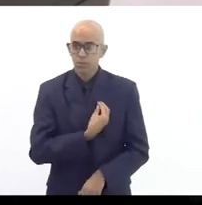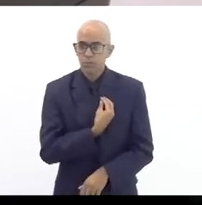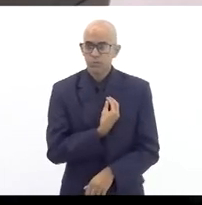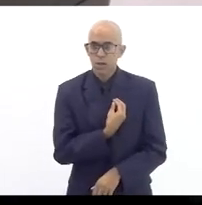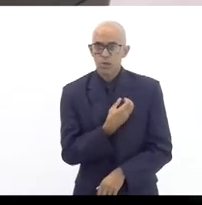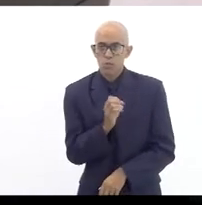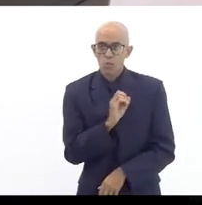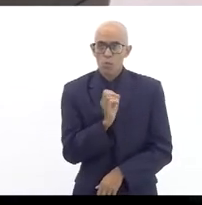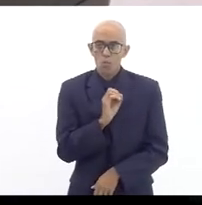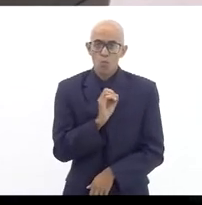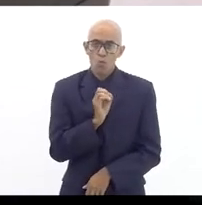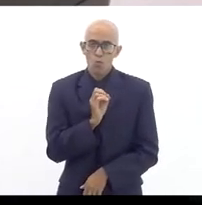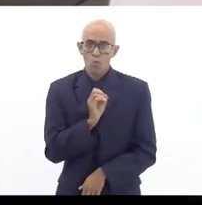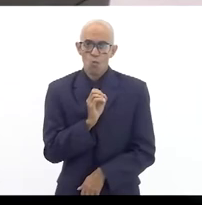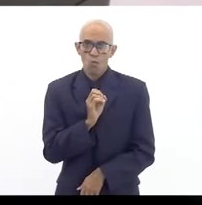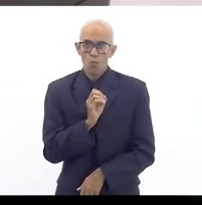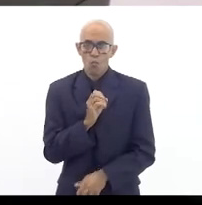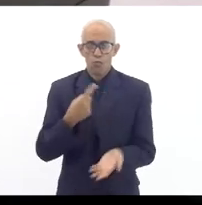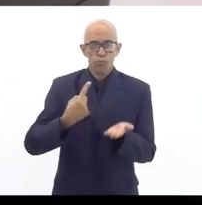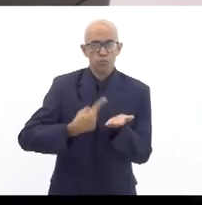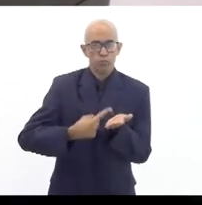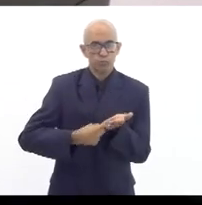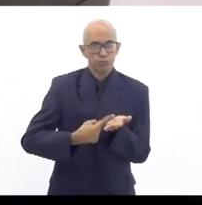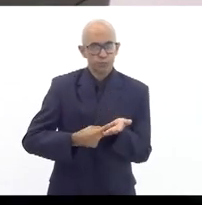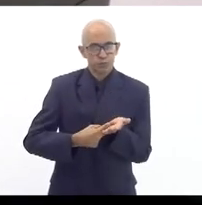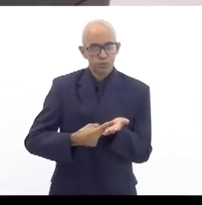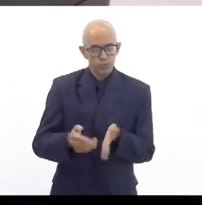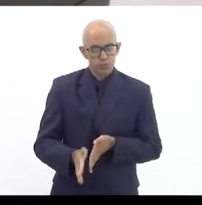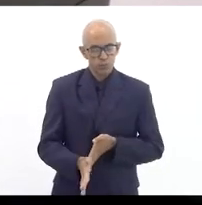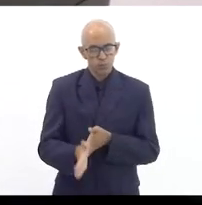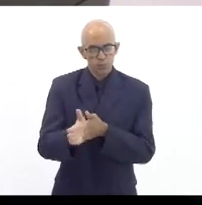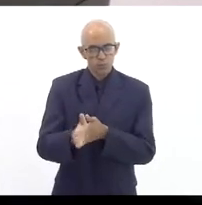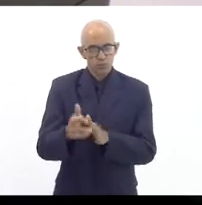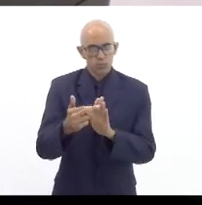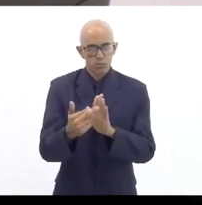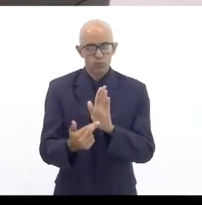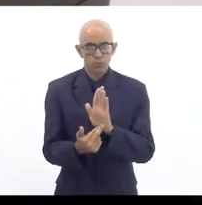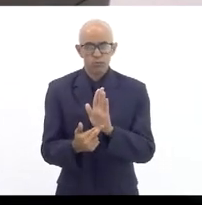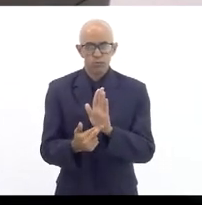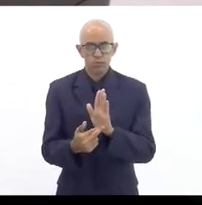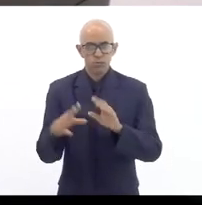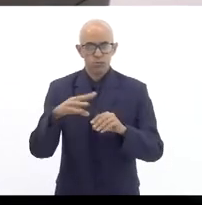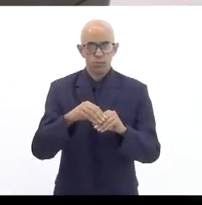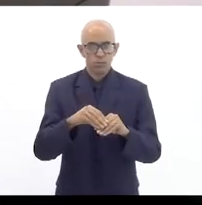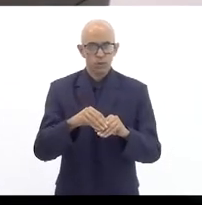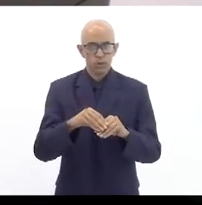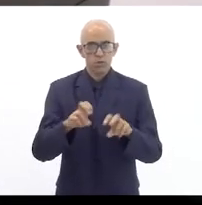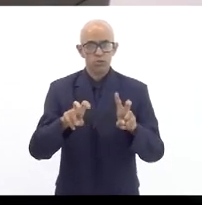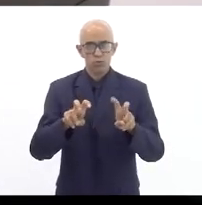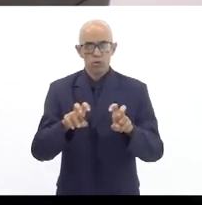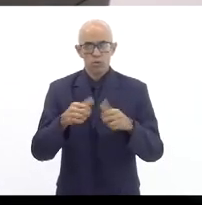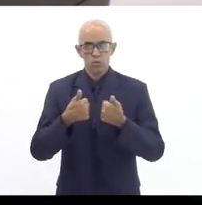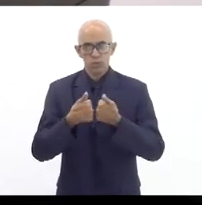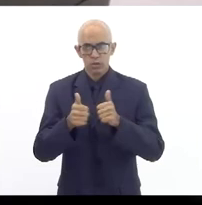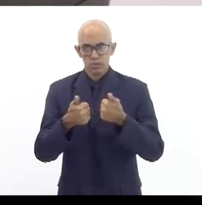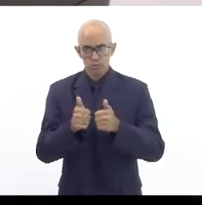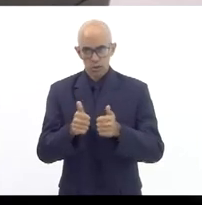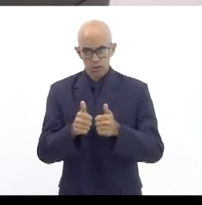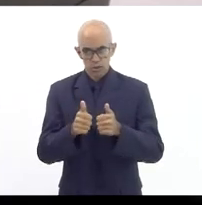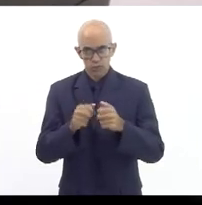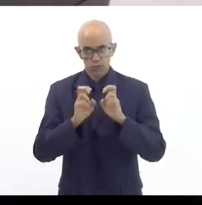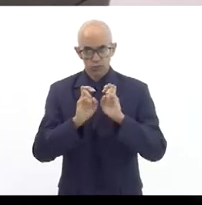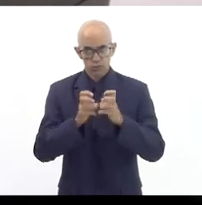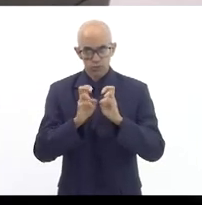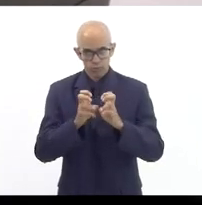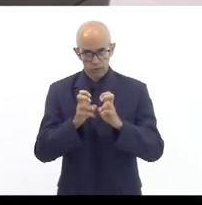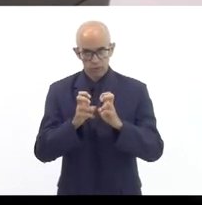nenhum termo de conduta, nenhum termo de aditivo em relação ao transporte público ferroviário